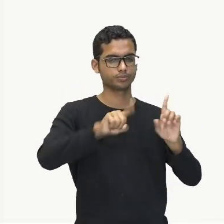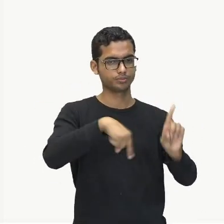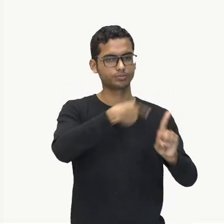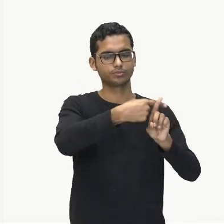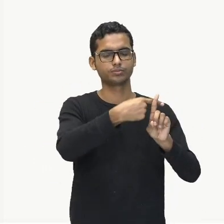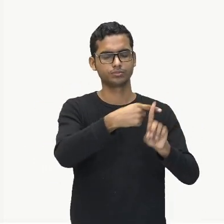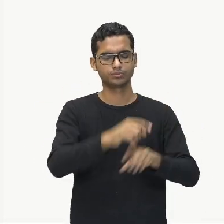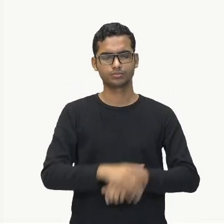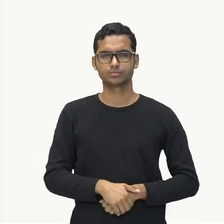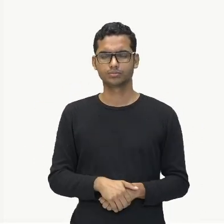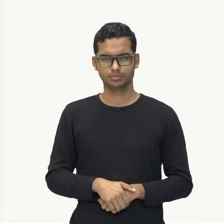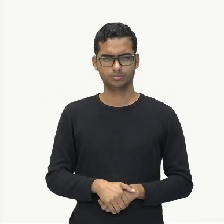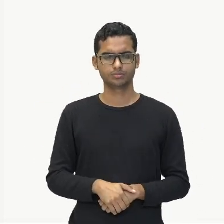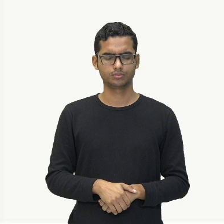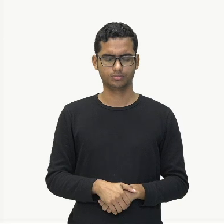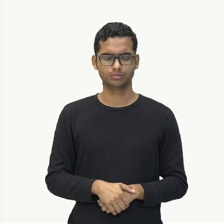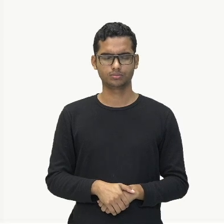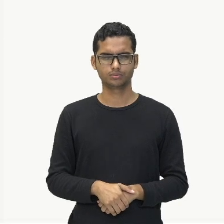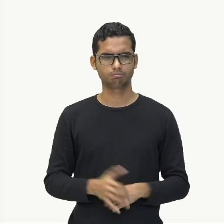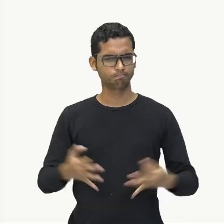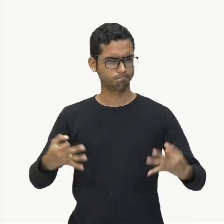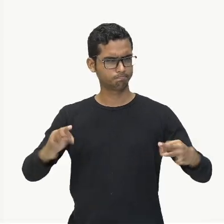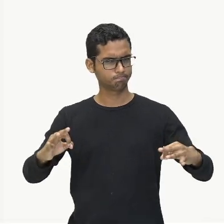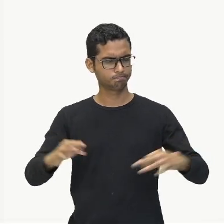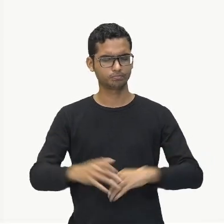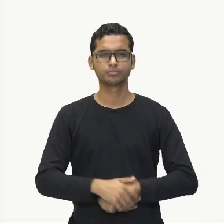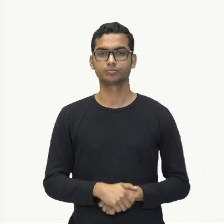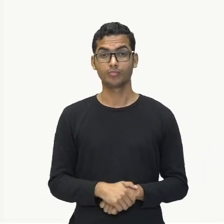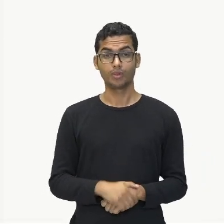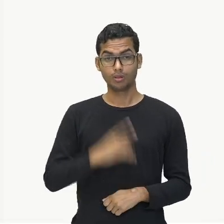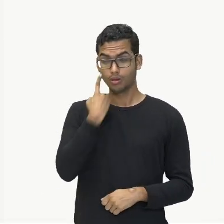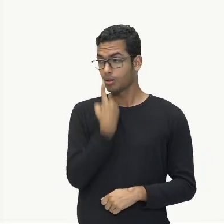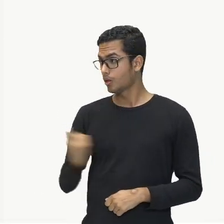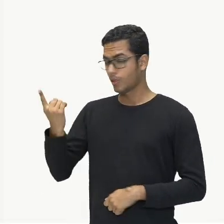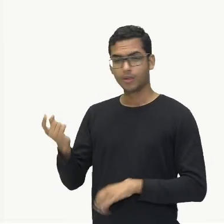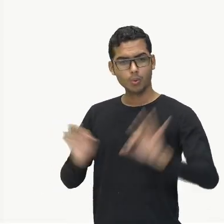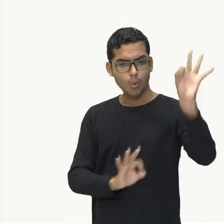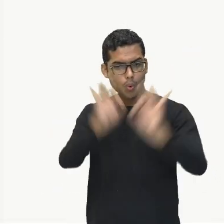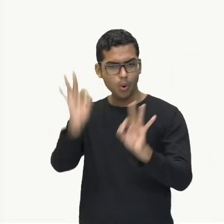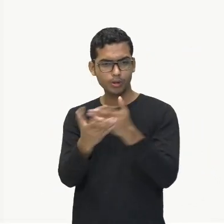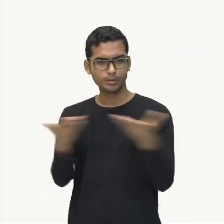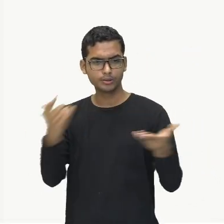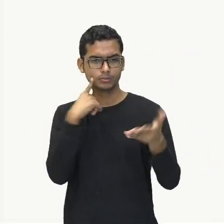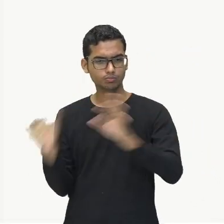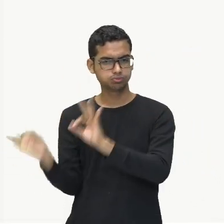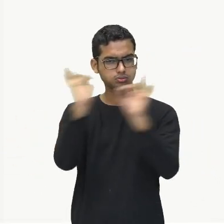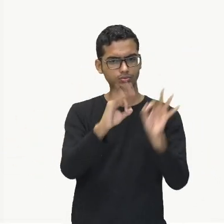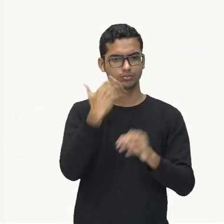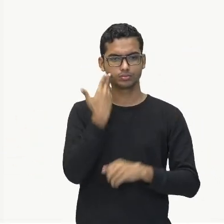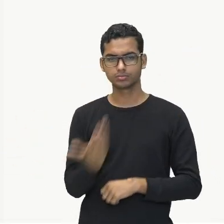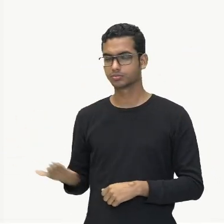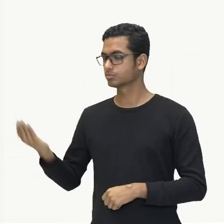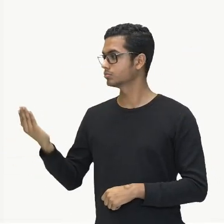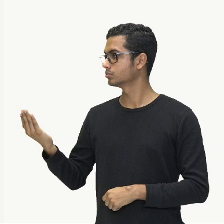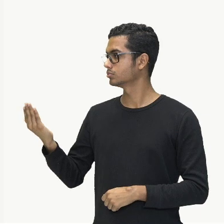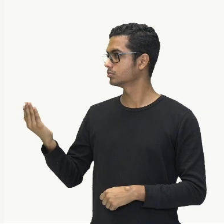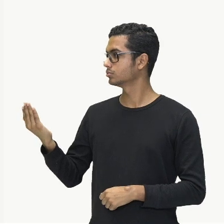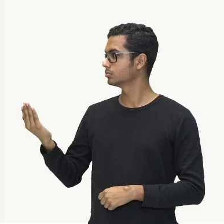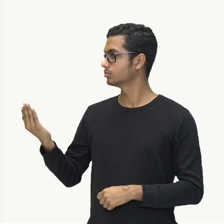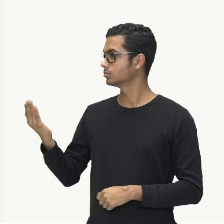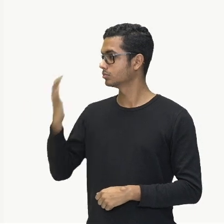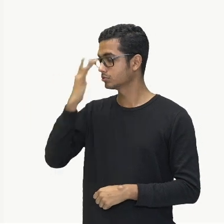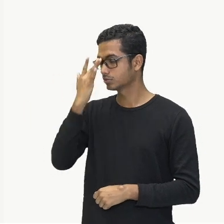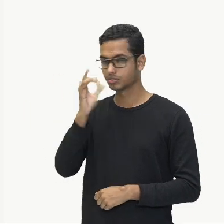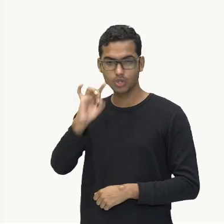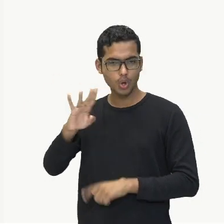razão positiva, tá? Eu escrevi aqui para vocês apenas essa, tá? Apenas para a